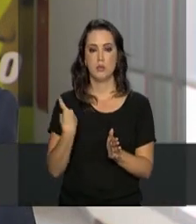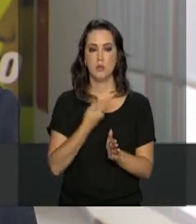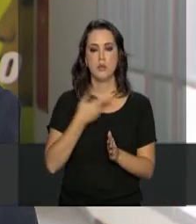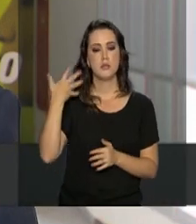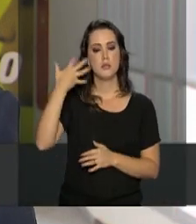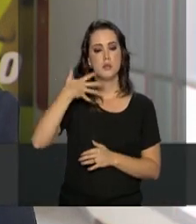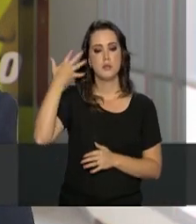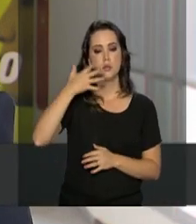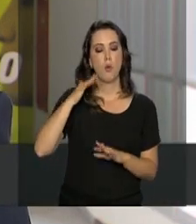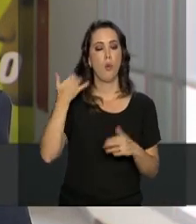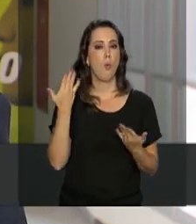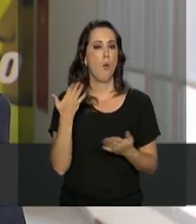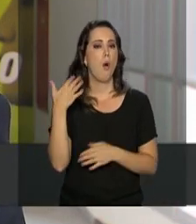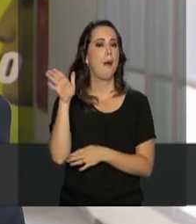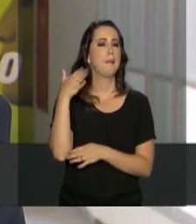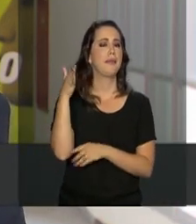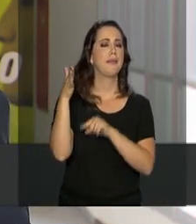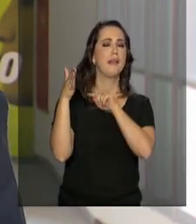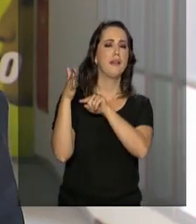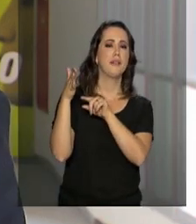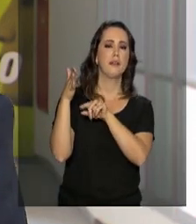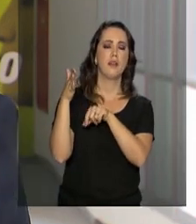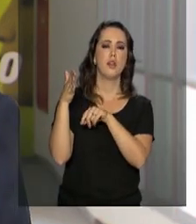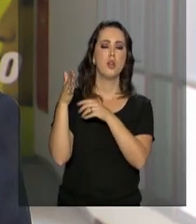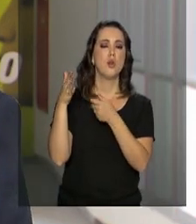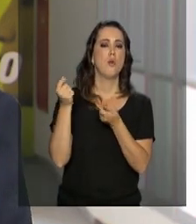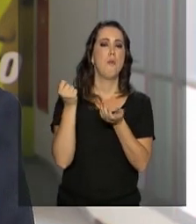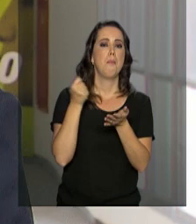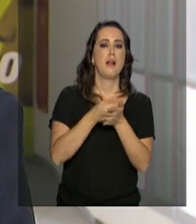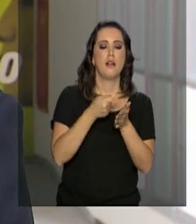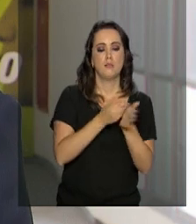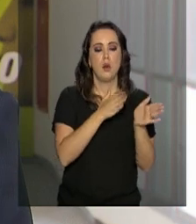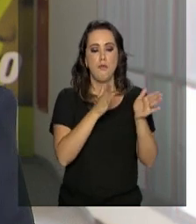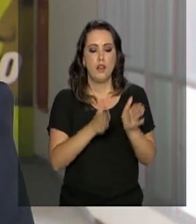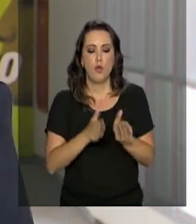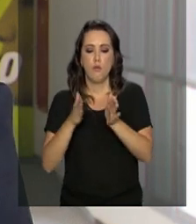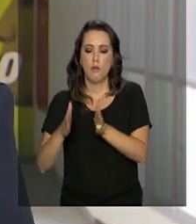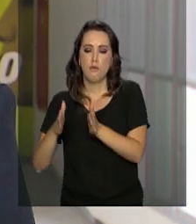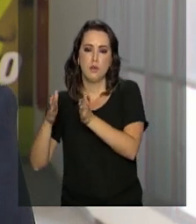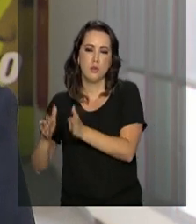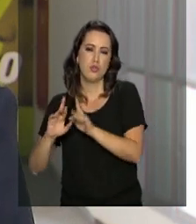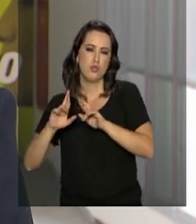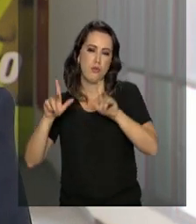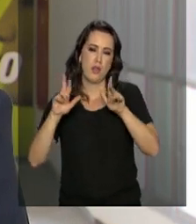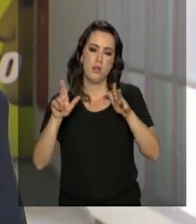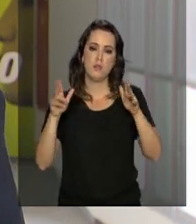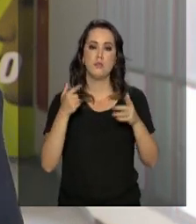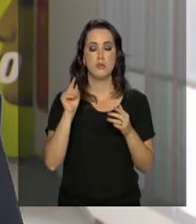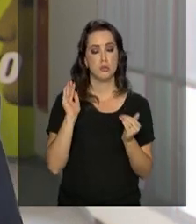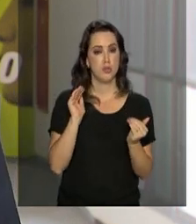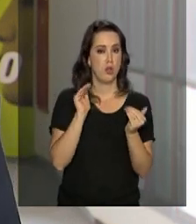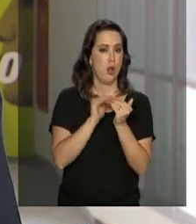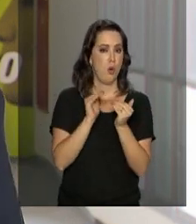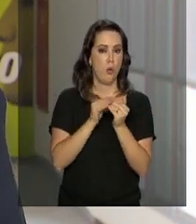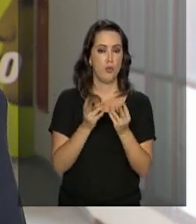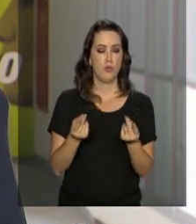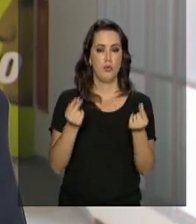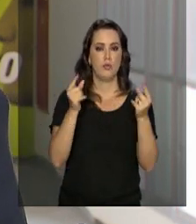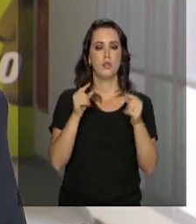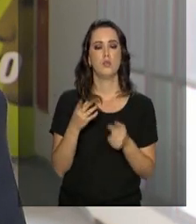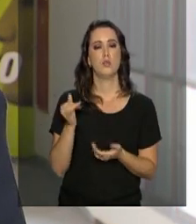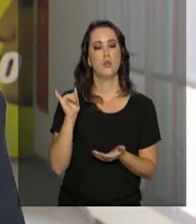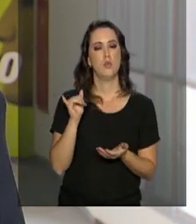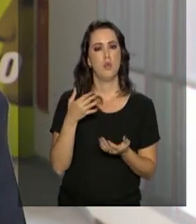explicamos a bandeira mostramos o consumidor quanto que ele está pagando para a bandeira de acordo com o consumo dele daquele valor da